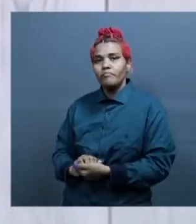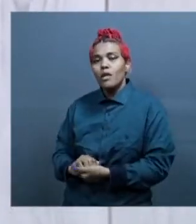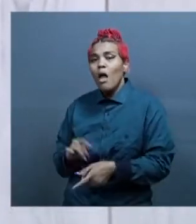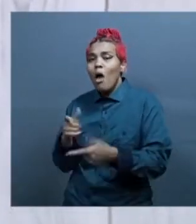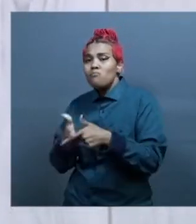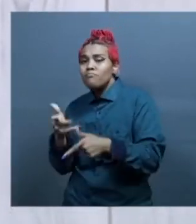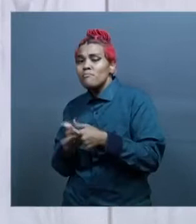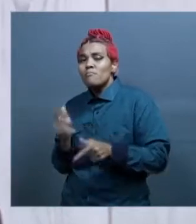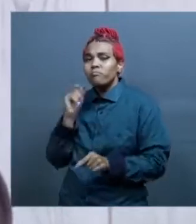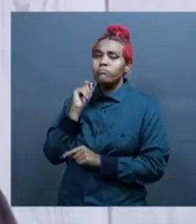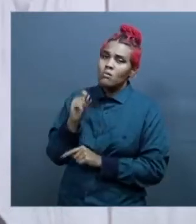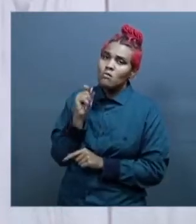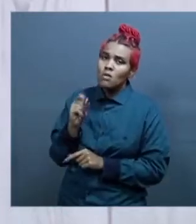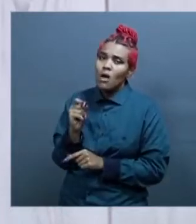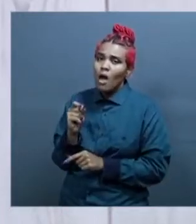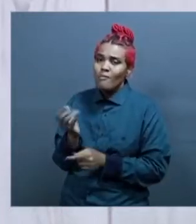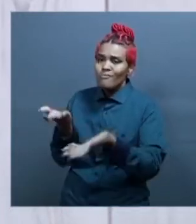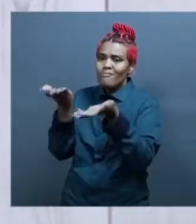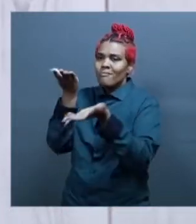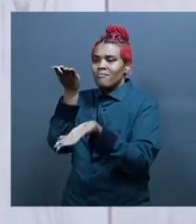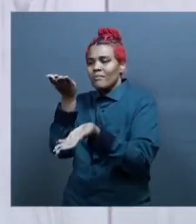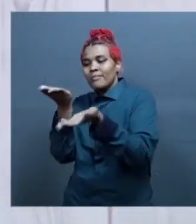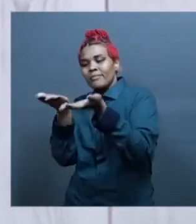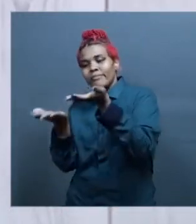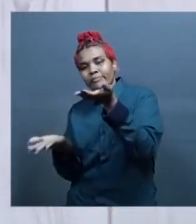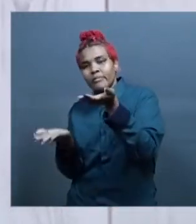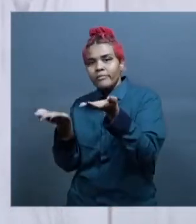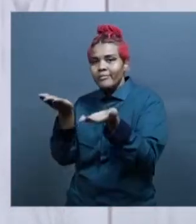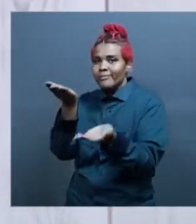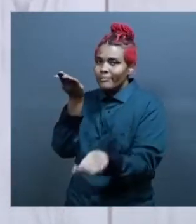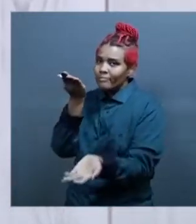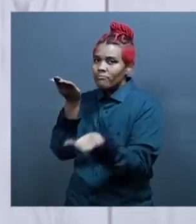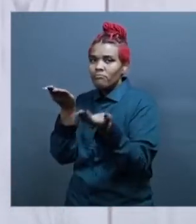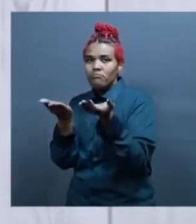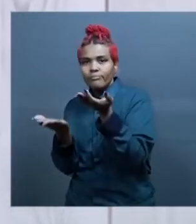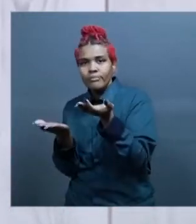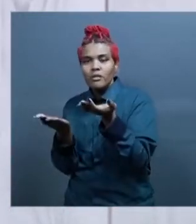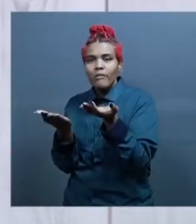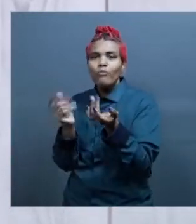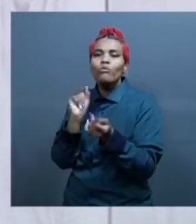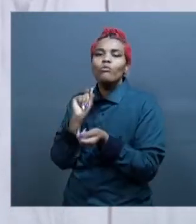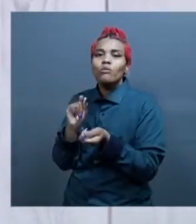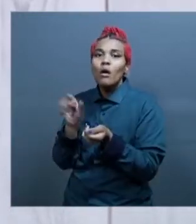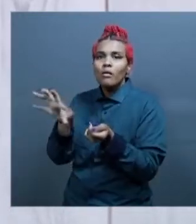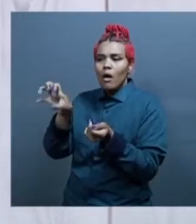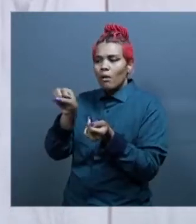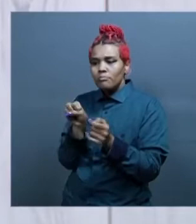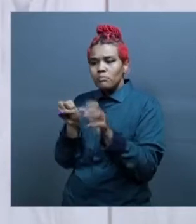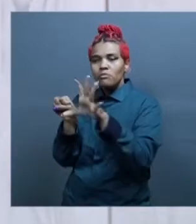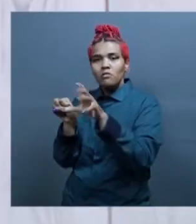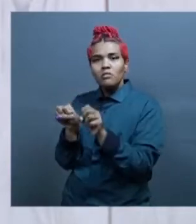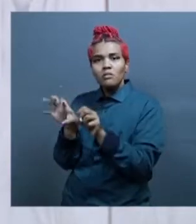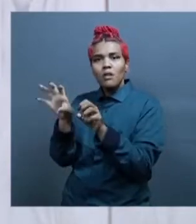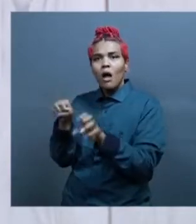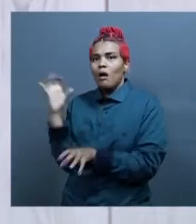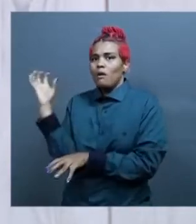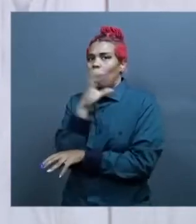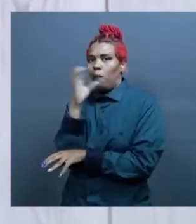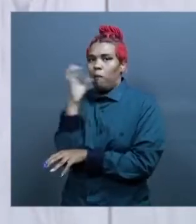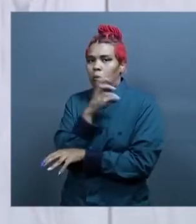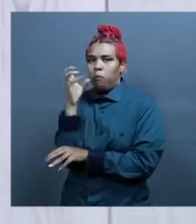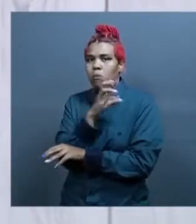problema é que há um desequilíbrio na quantidade e na absorção de calor nessa atmosfera mas o efeito estufa é um fenômeno natural